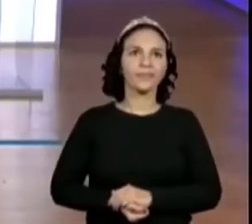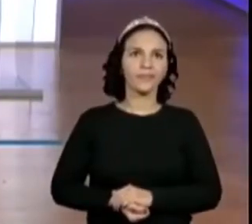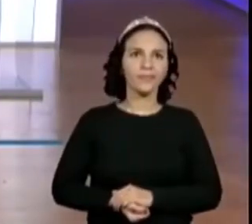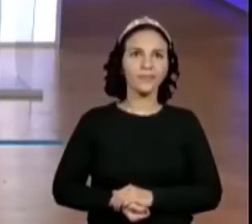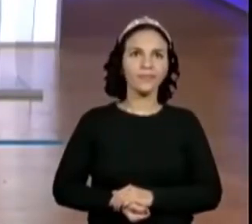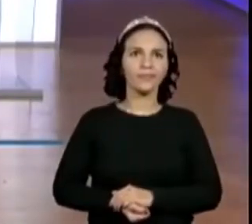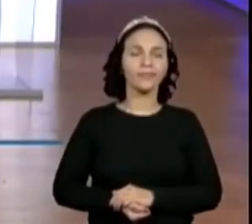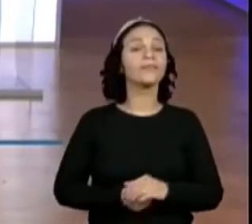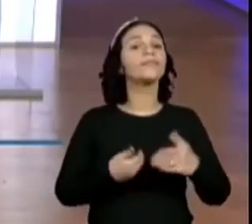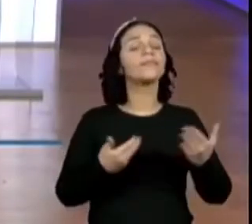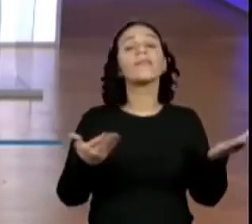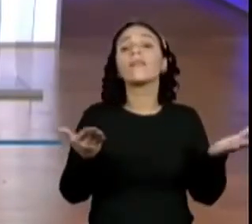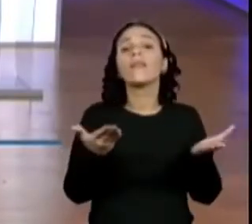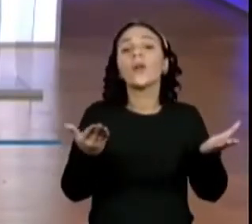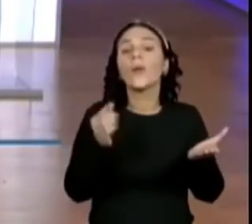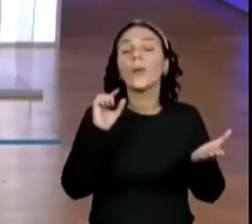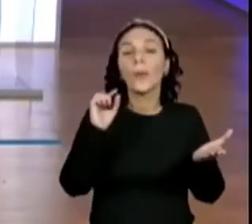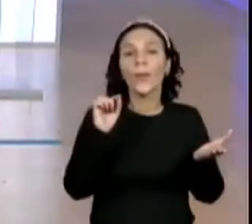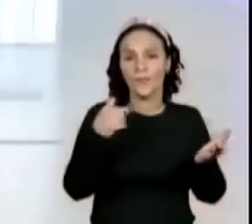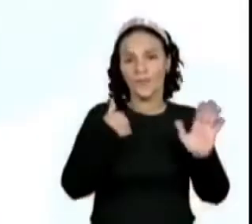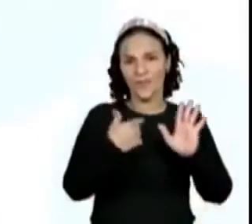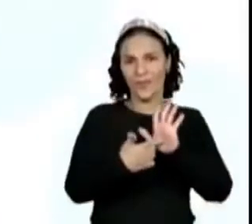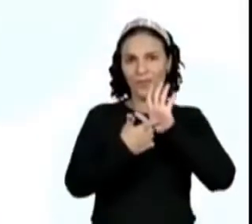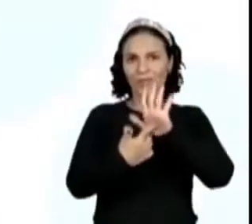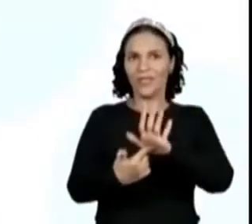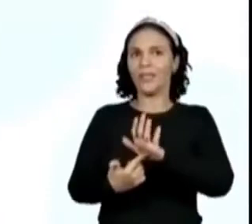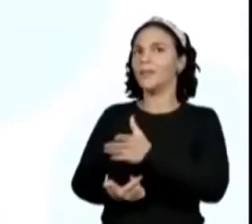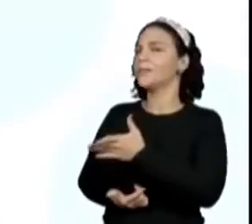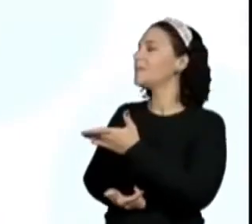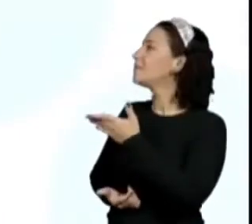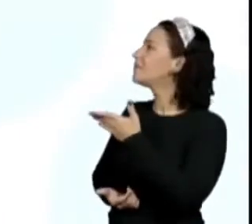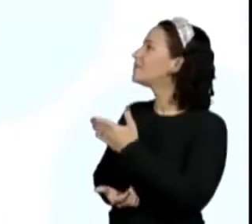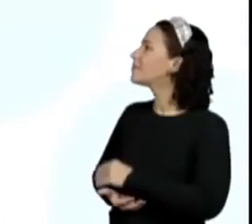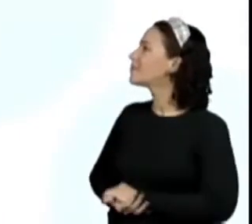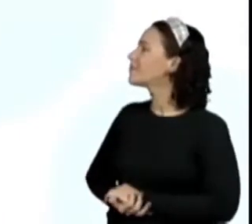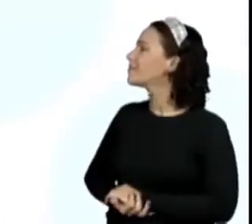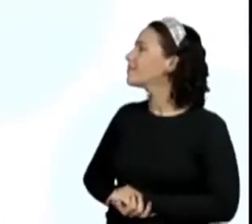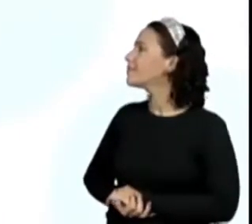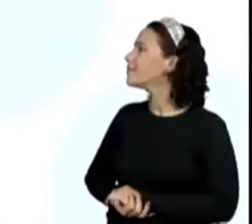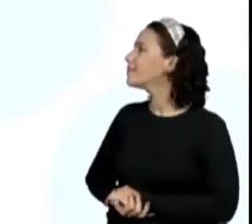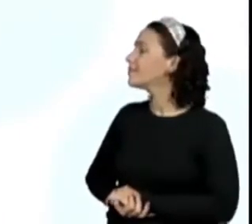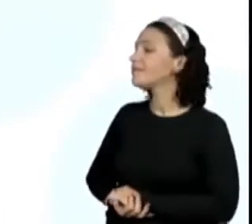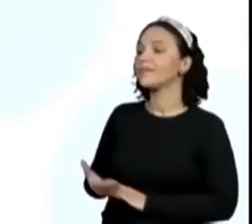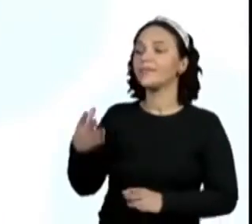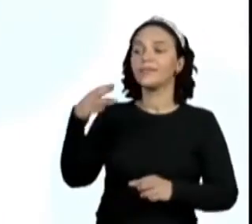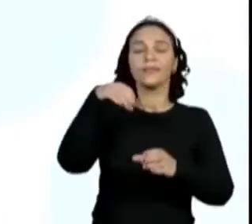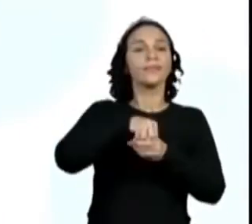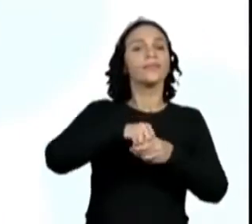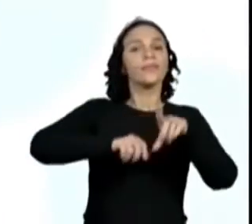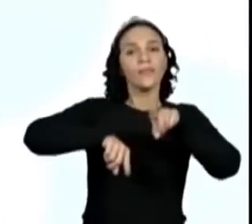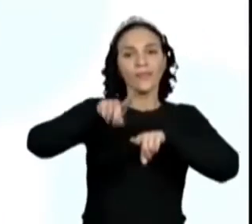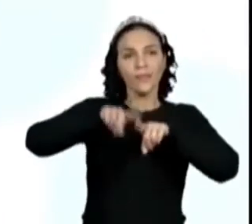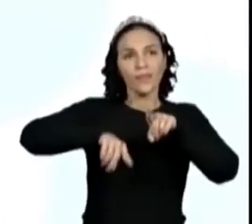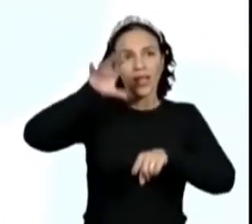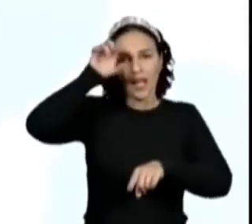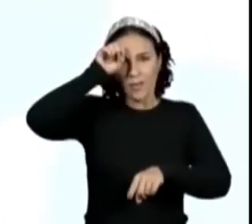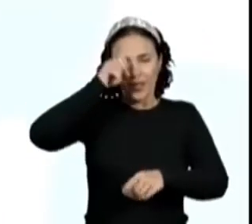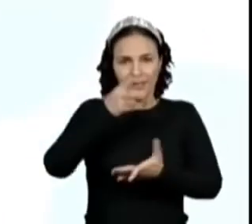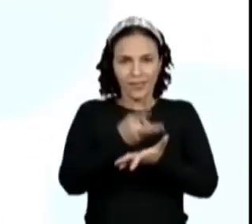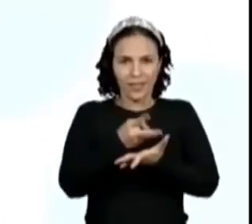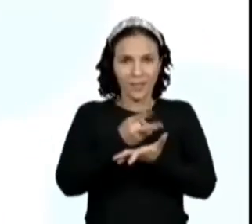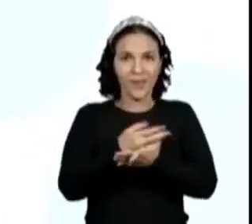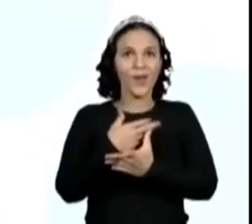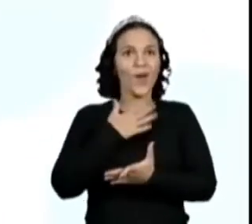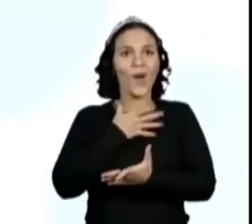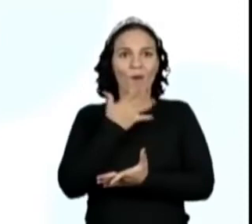que vai acontecer nessa atividade? Eu já estou trazendo na tela para vocês o seguinte. Está no Aprender Sempre, eu só coloquei cor porque eu gosto de cor e agora a